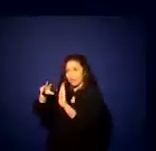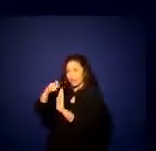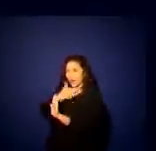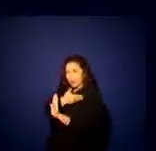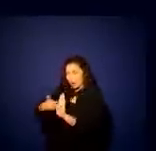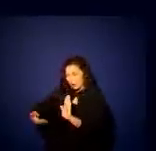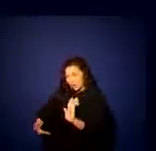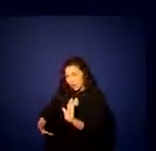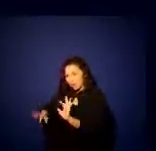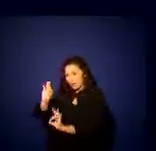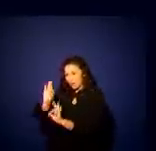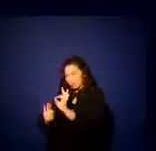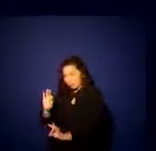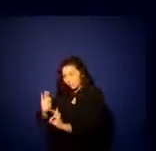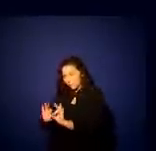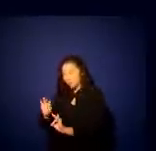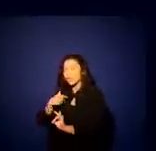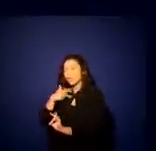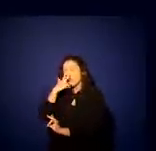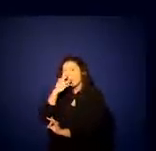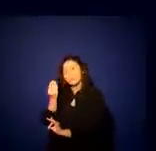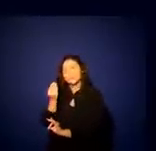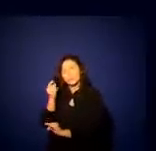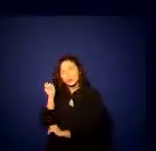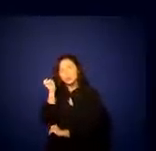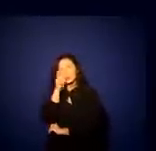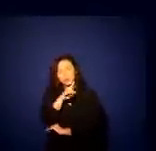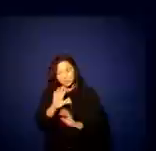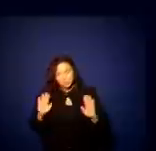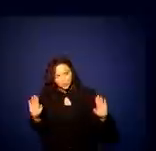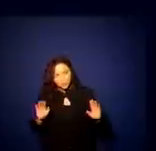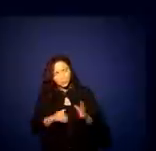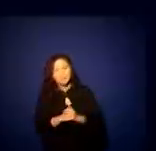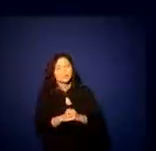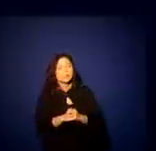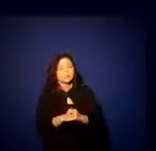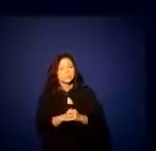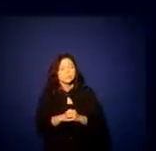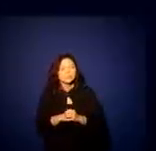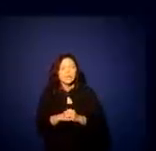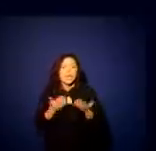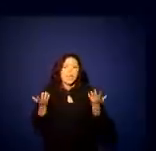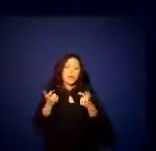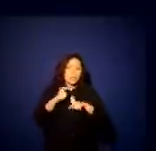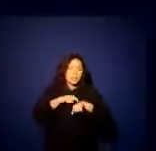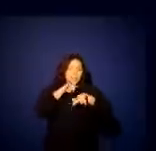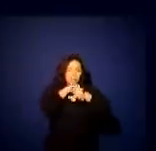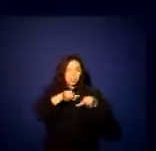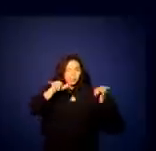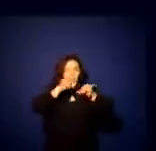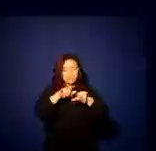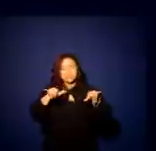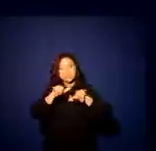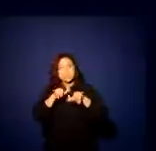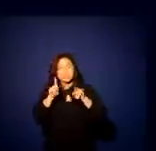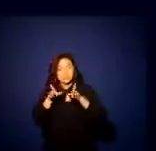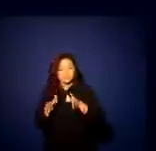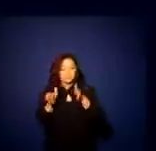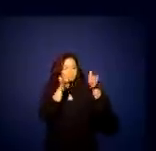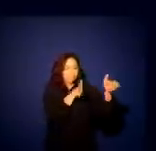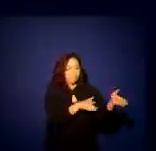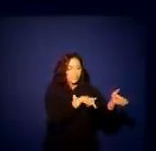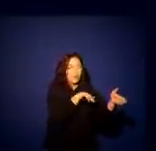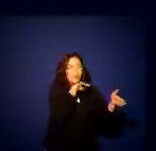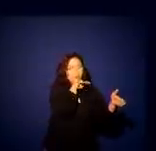é muito difícil obviamente por enquanto as notícias tem sido para o lado ruim né mas nesse ponto eu eu confio na